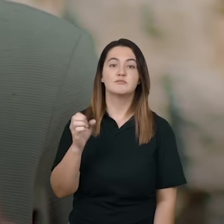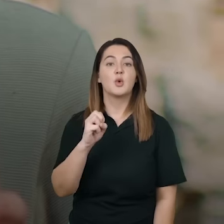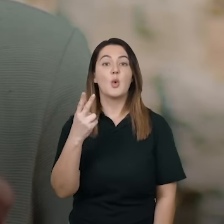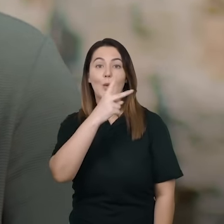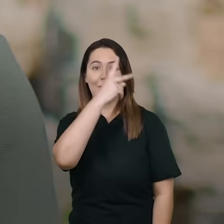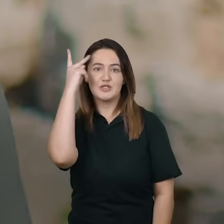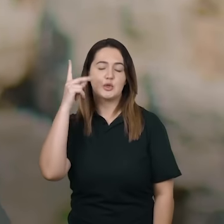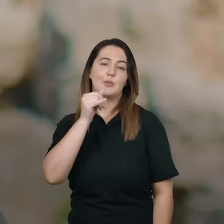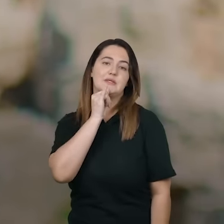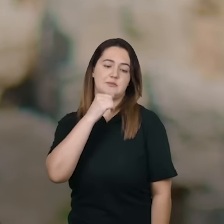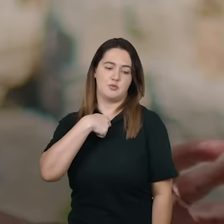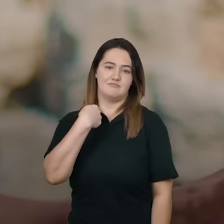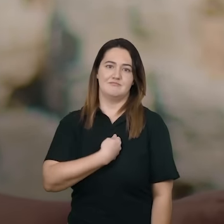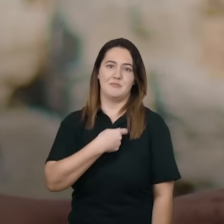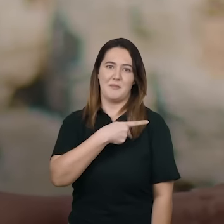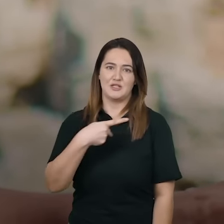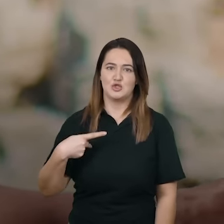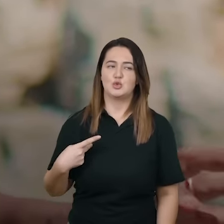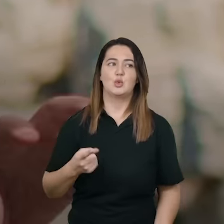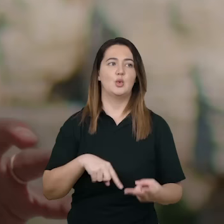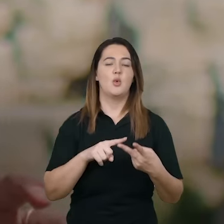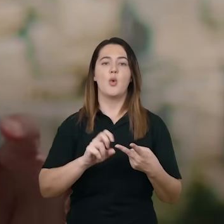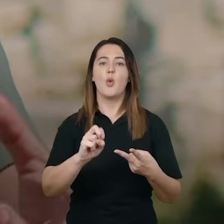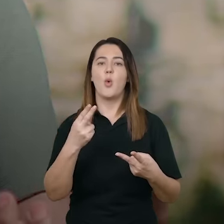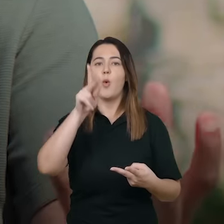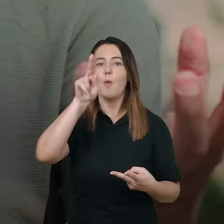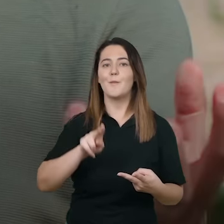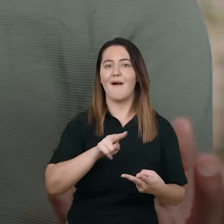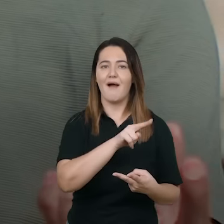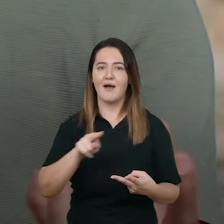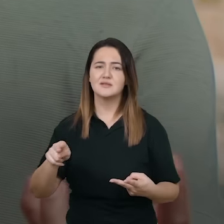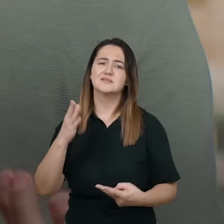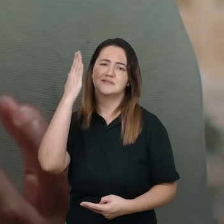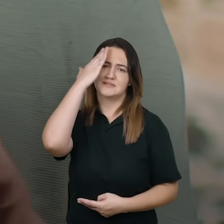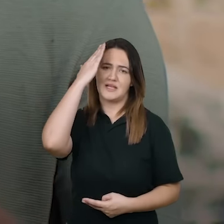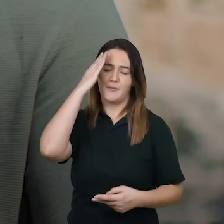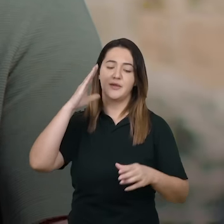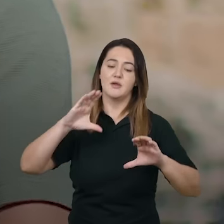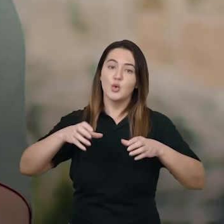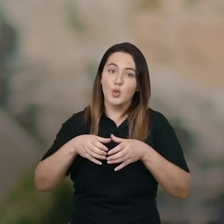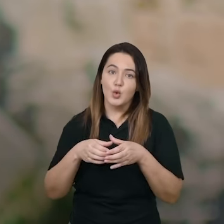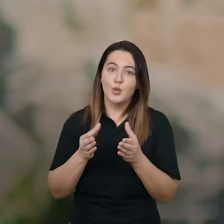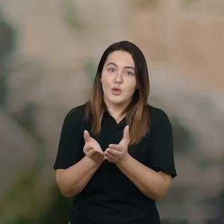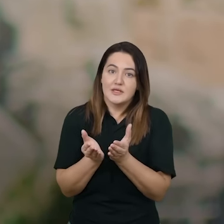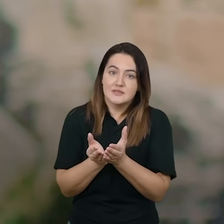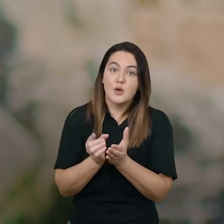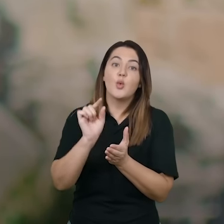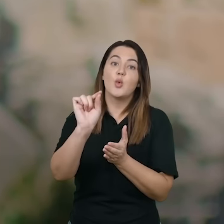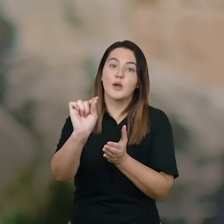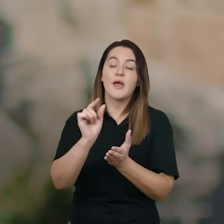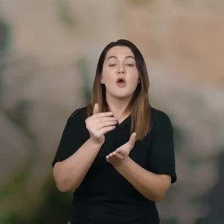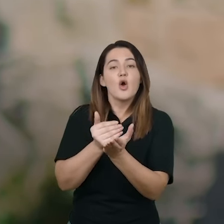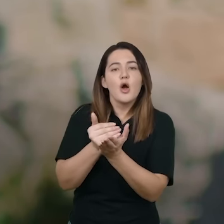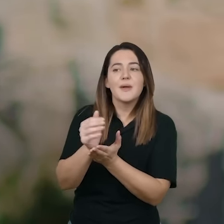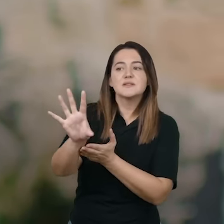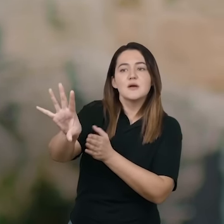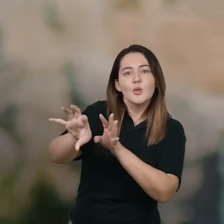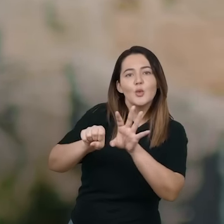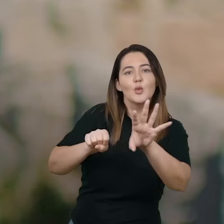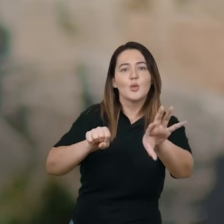apenas pastor de uma igreja, padre de uma paróquia, sabe que aquela comunidade ali acaba refletindo o modo